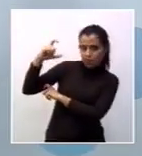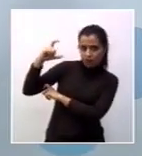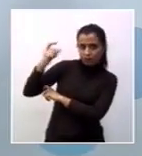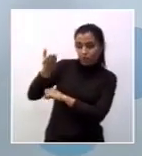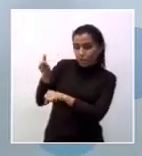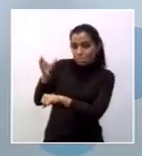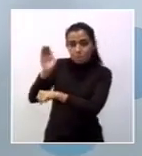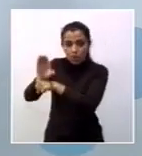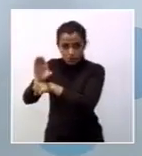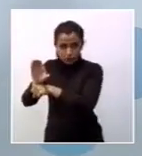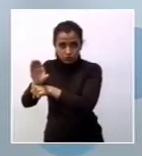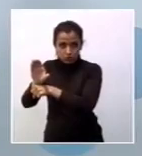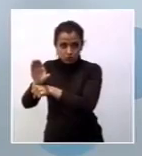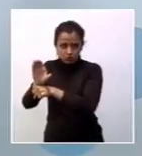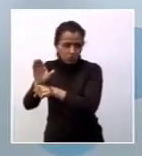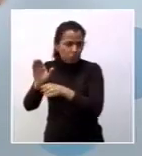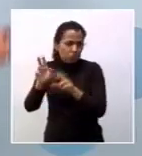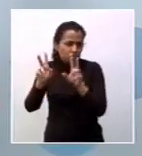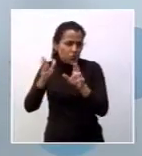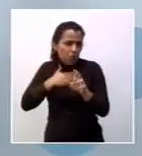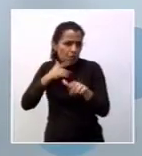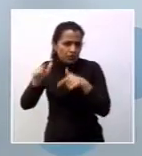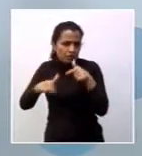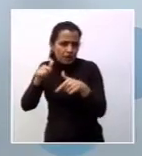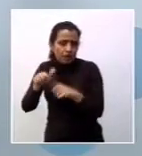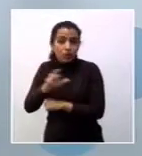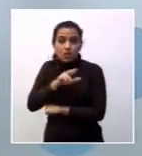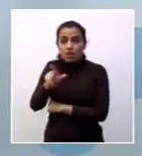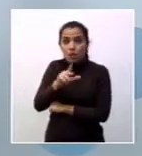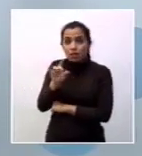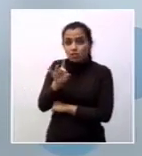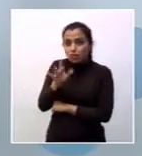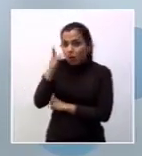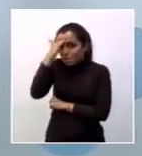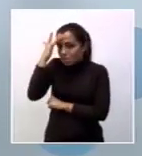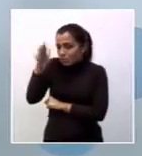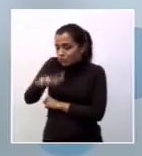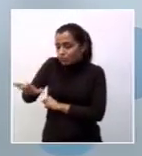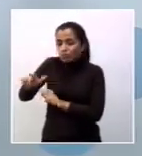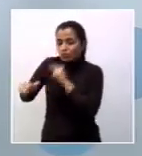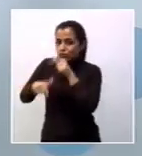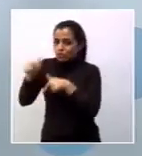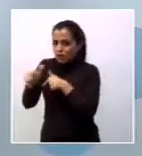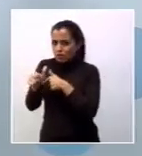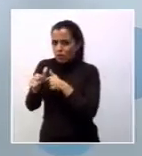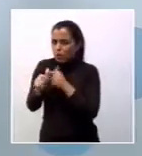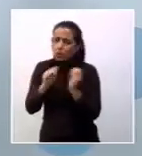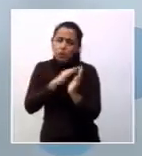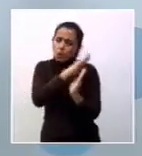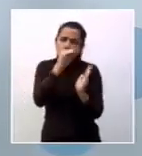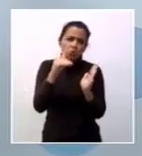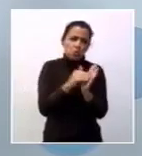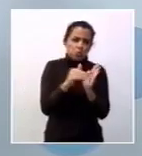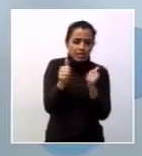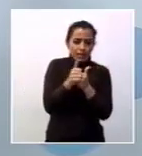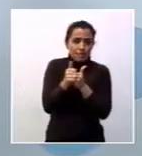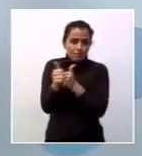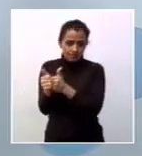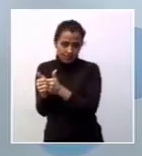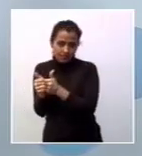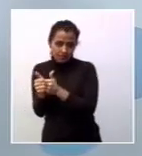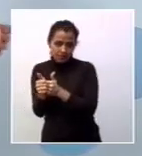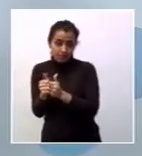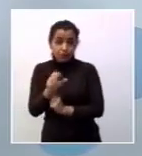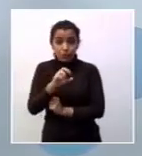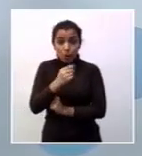meu trabalho que tá vendo. São todas as pessoas que me seguem, né? Ou, por exemplo, se você posta alguma coisa no Twitter,